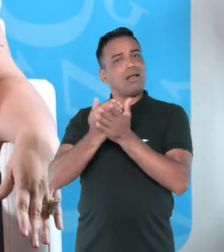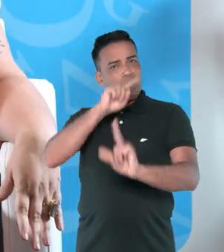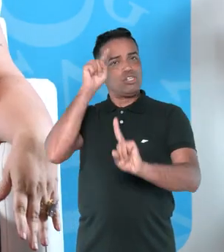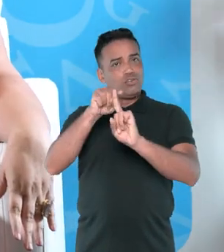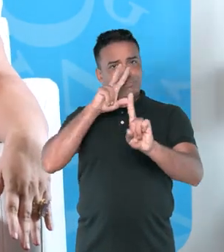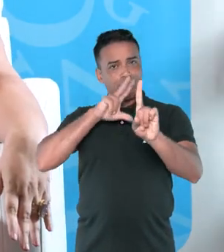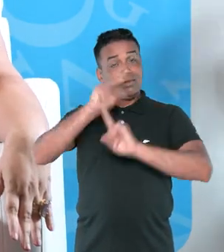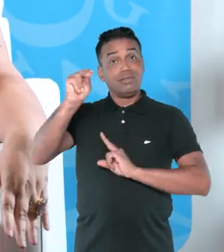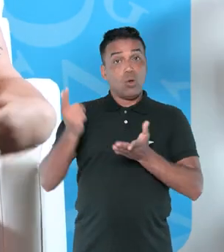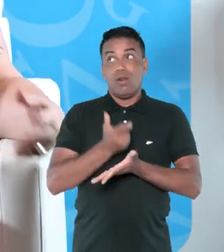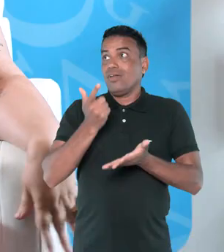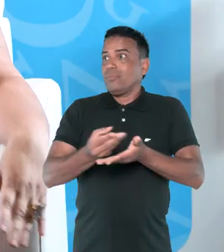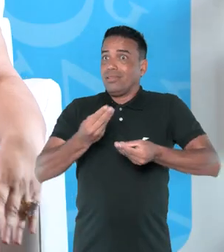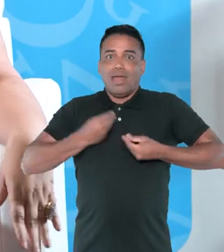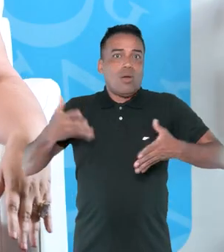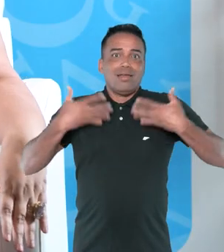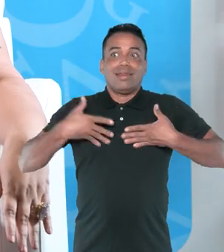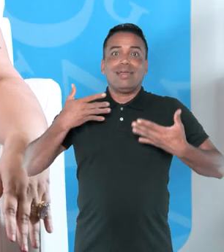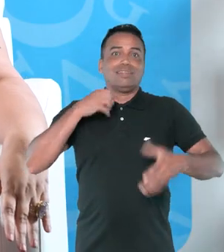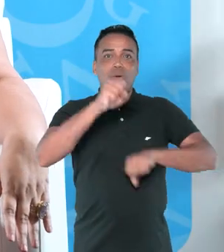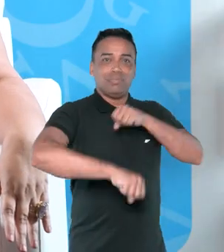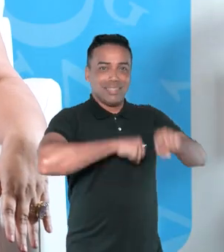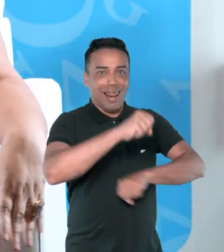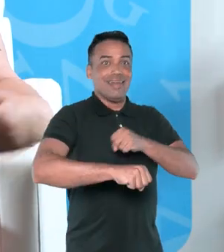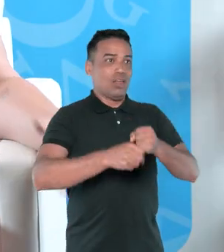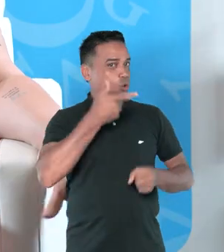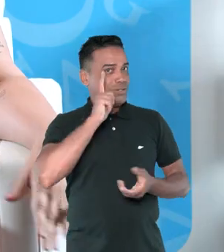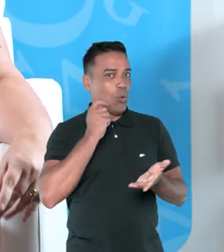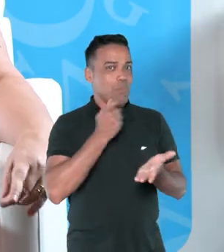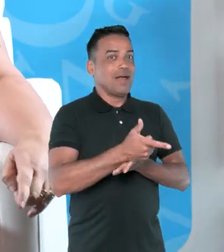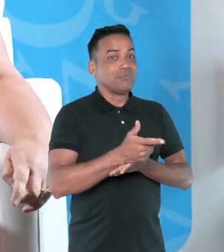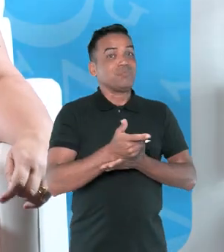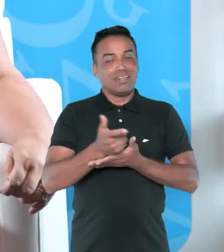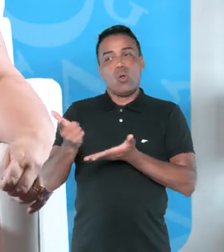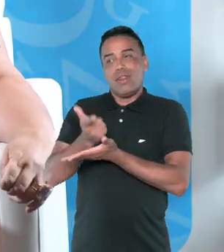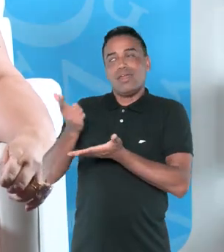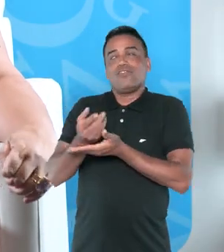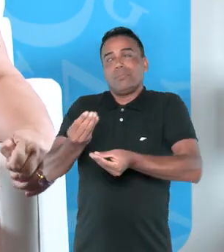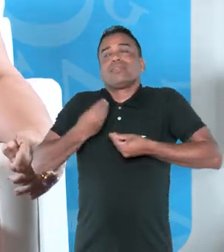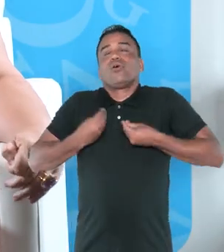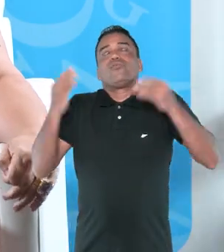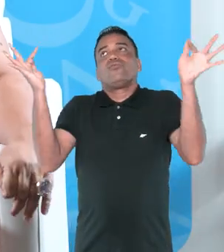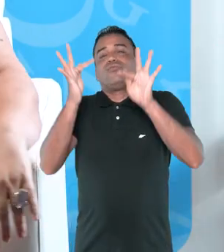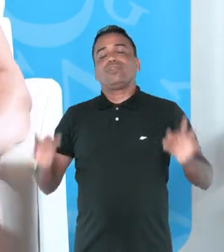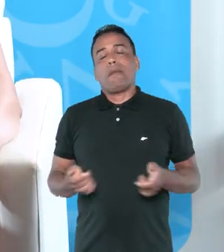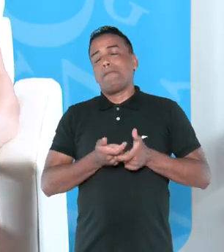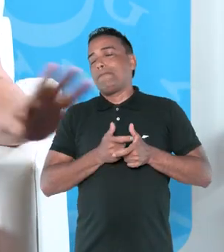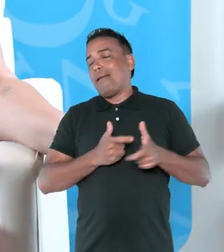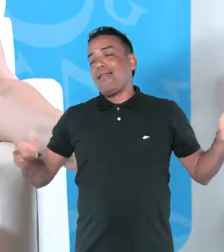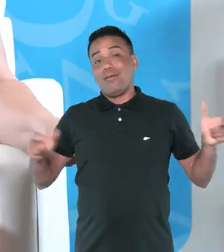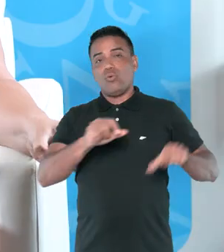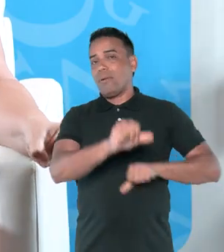trouxe muitas alegrias, além da bicicleta, é um livro que trouxe muitas felicidades, assim, foi uma